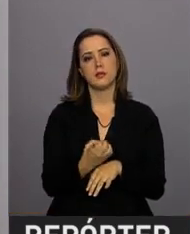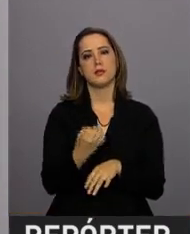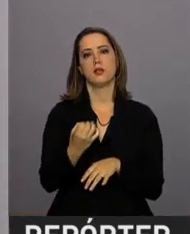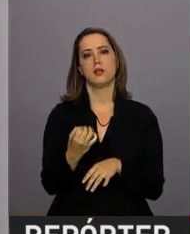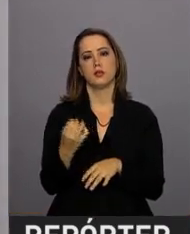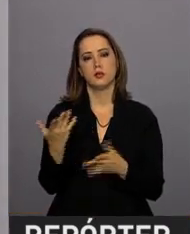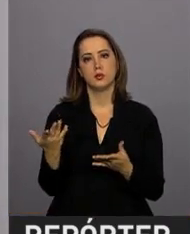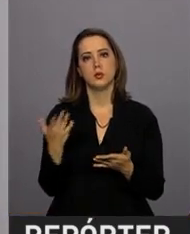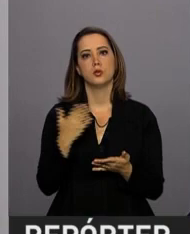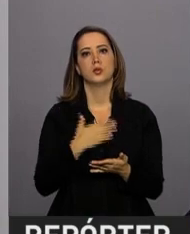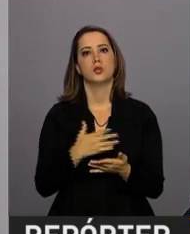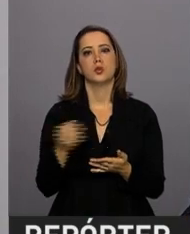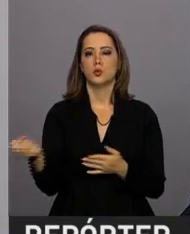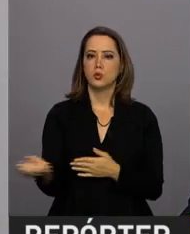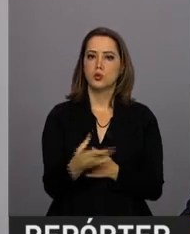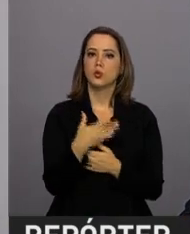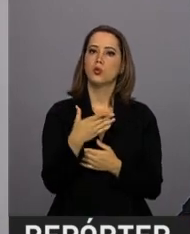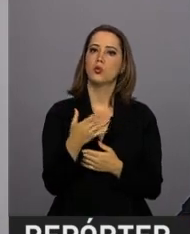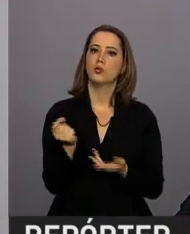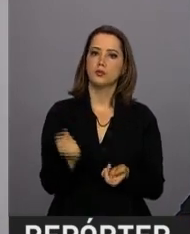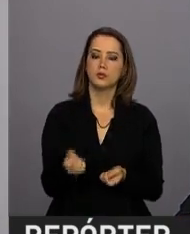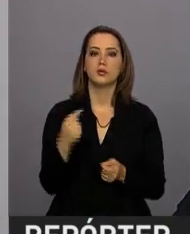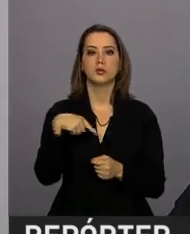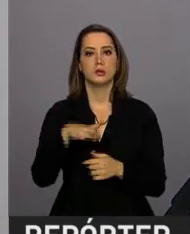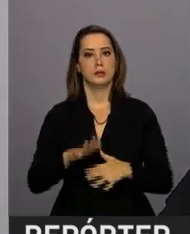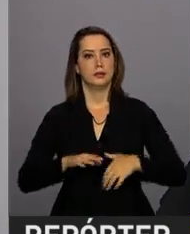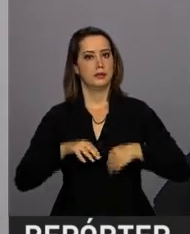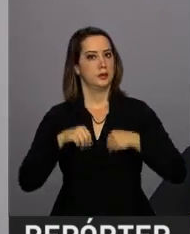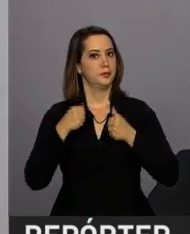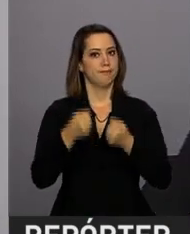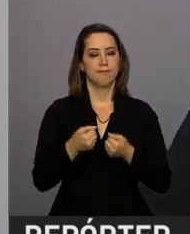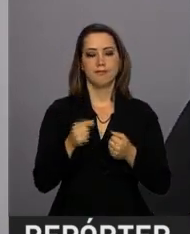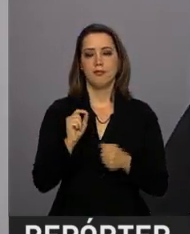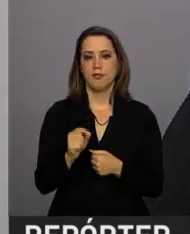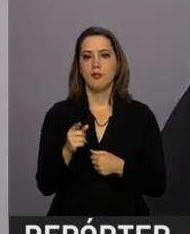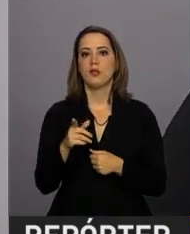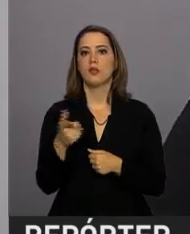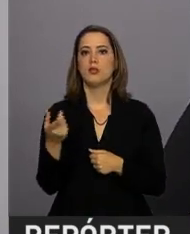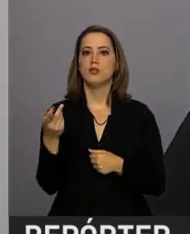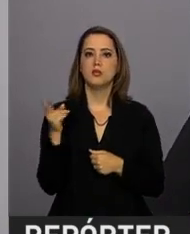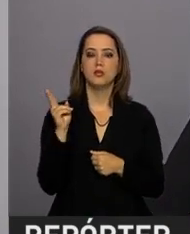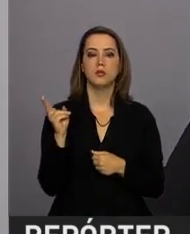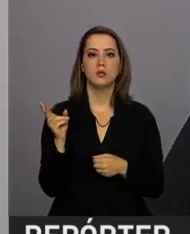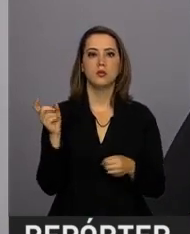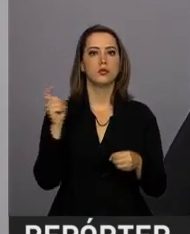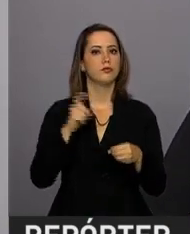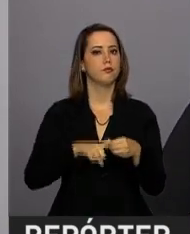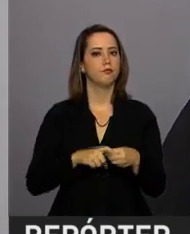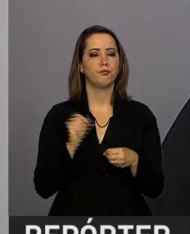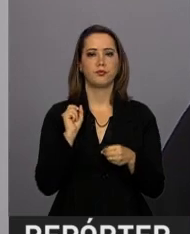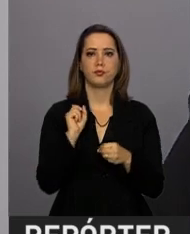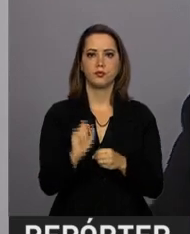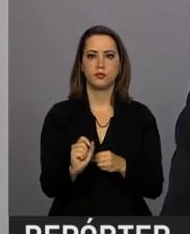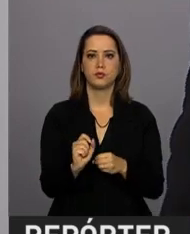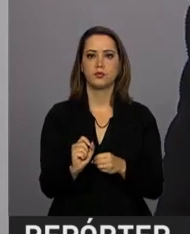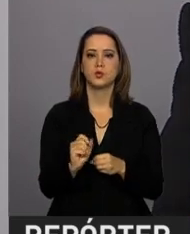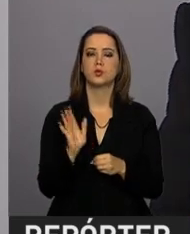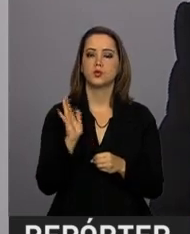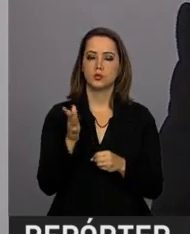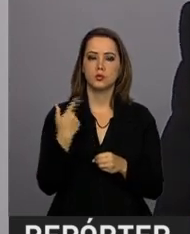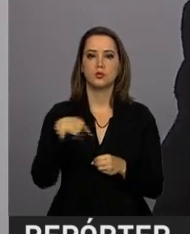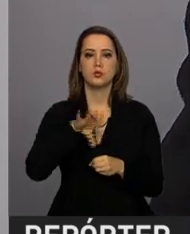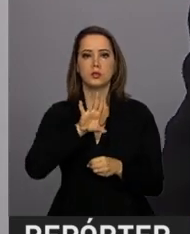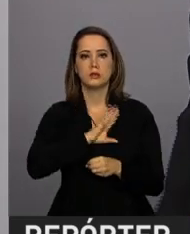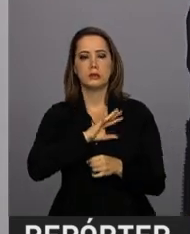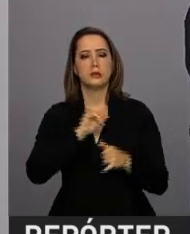limpo e com confiança e entusiasmo recobrados e redobrados já que a nossa